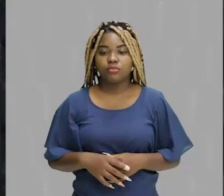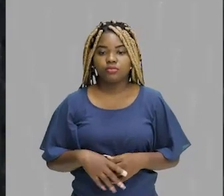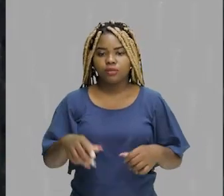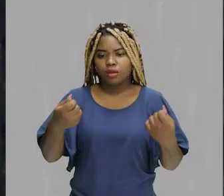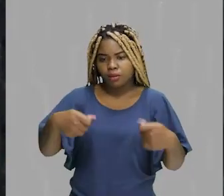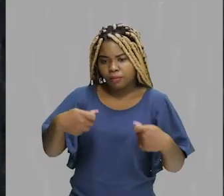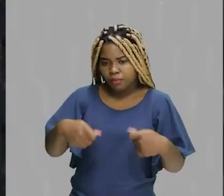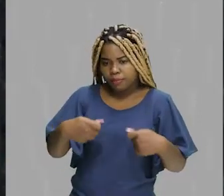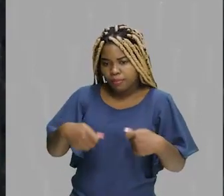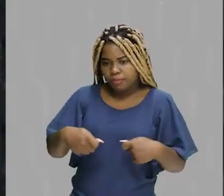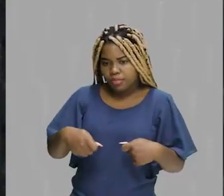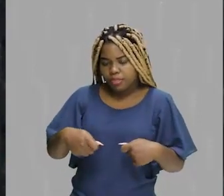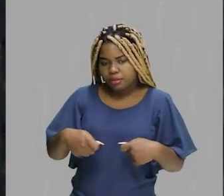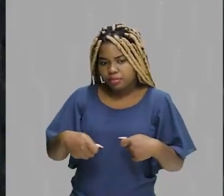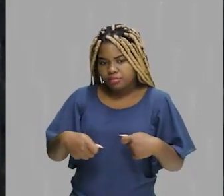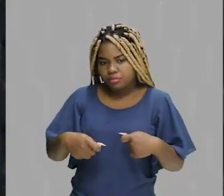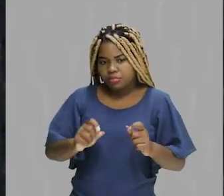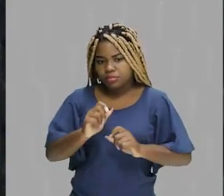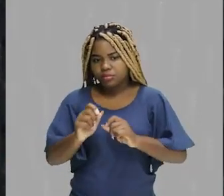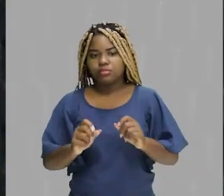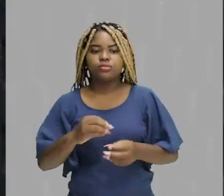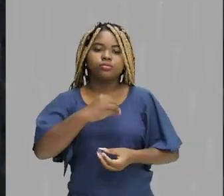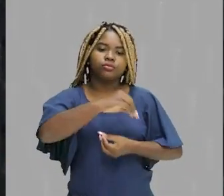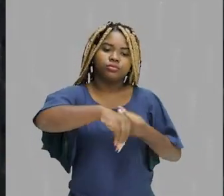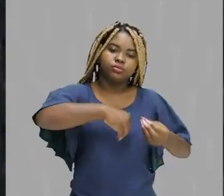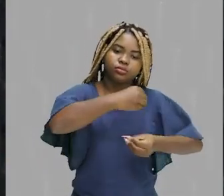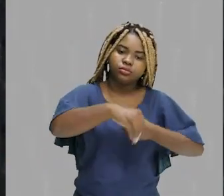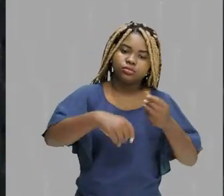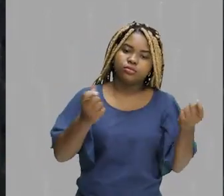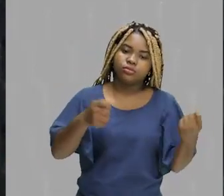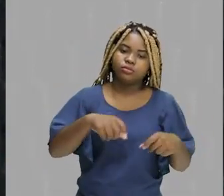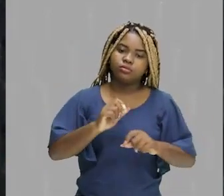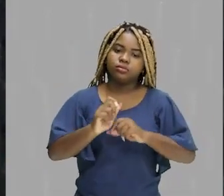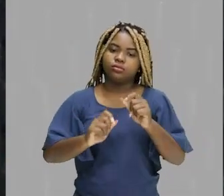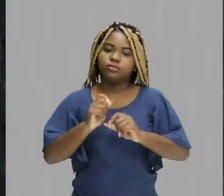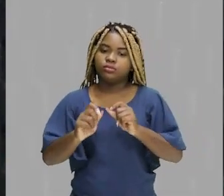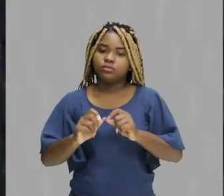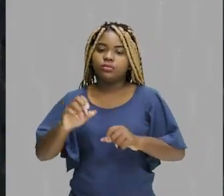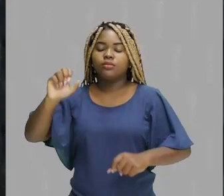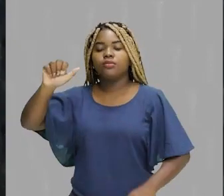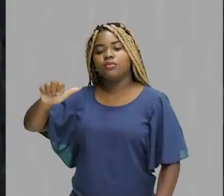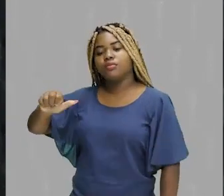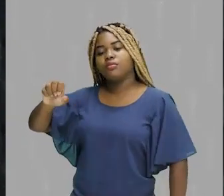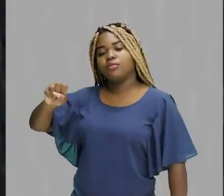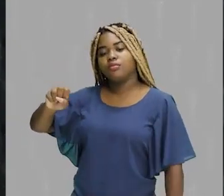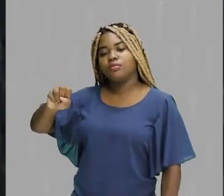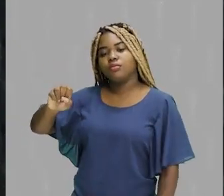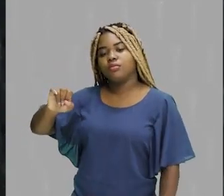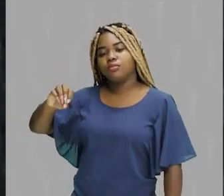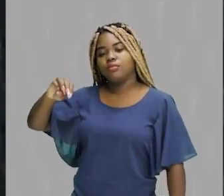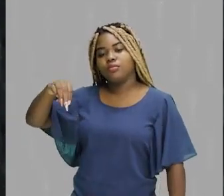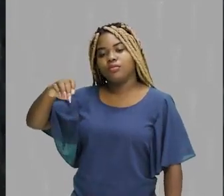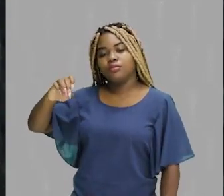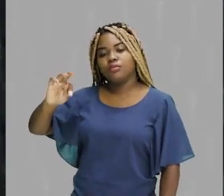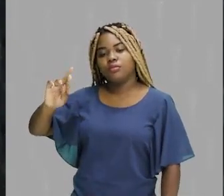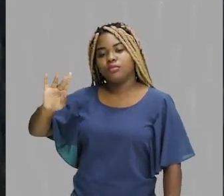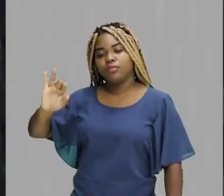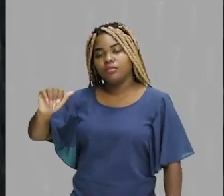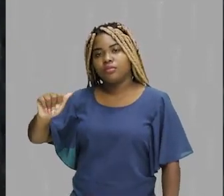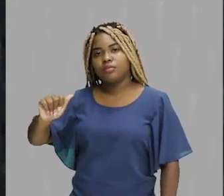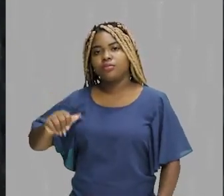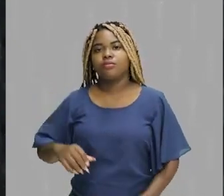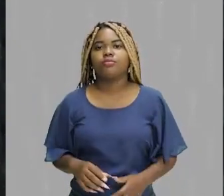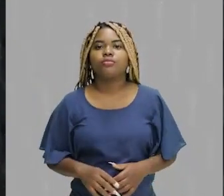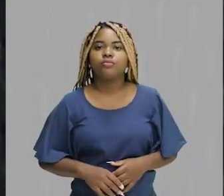óptica é que a substância seja uma substância assimétrica. Assimétrica,